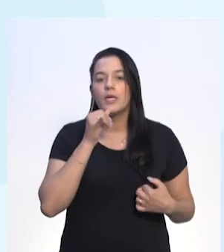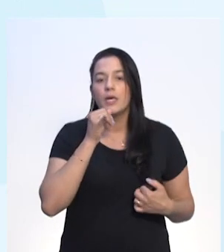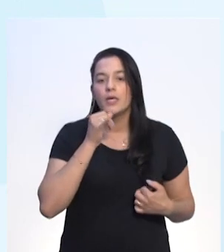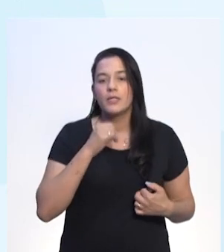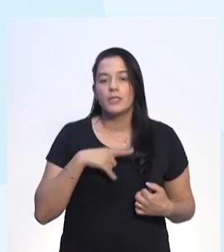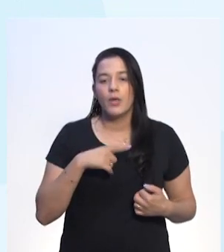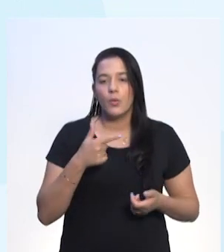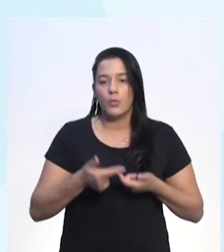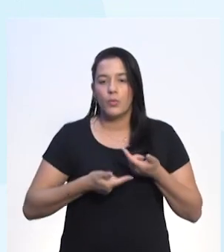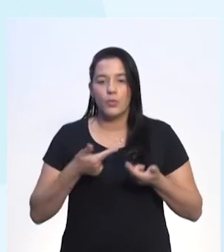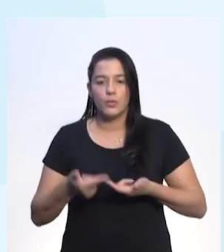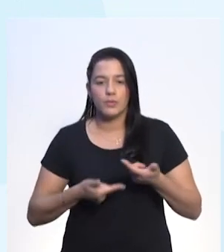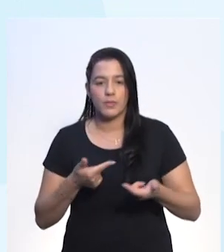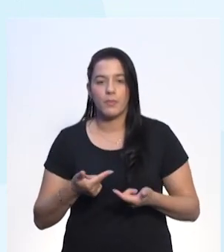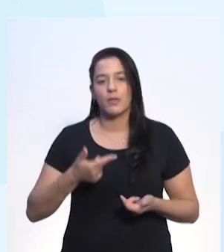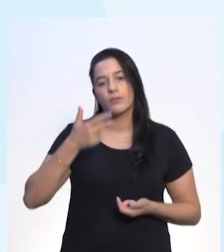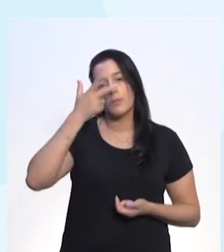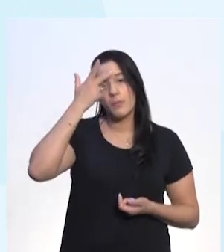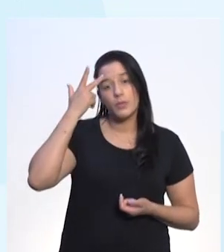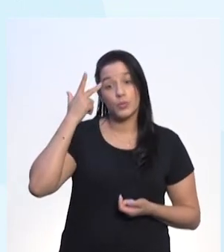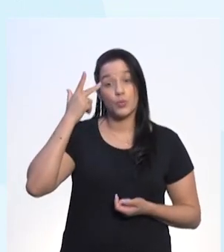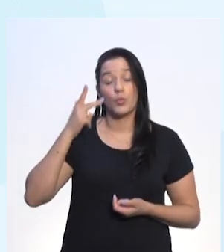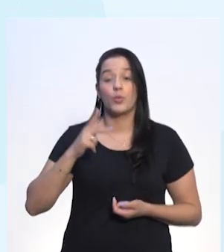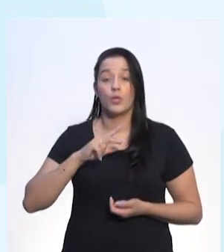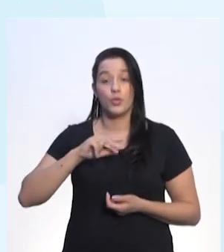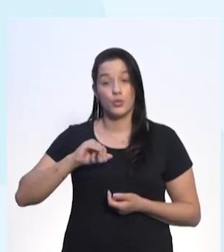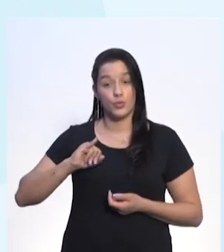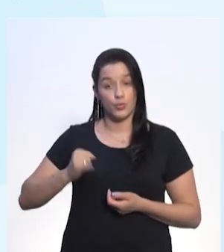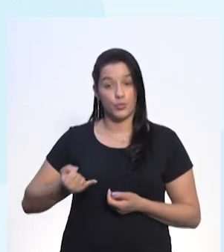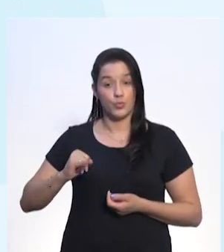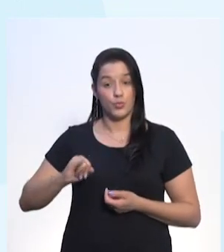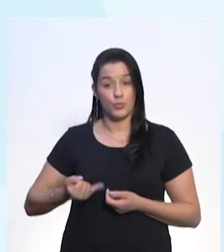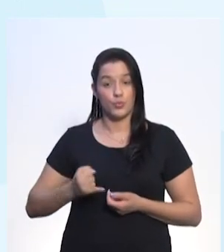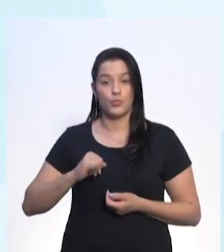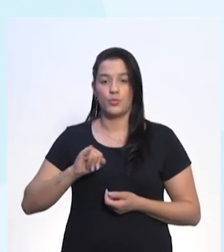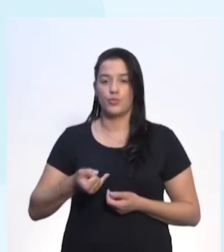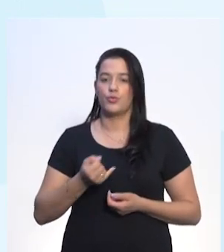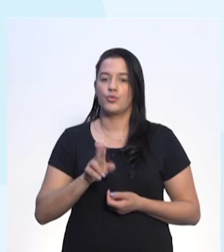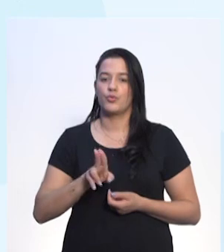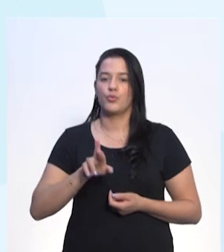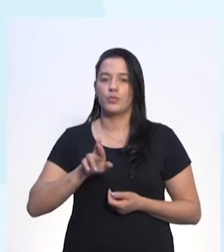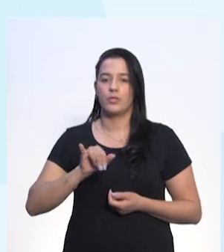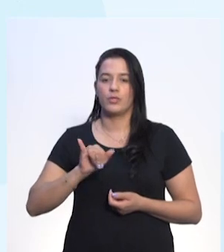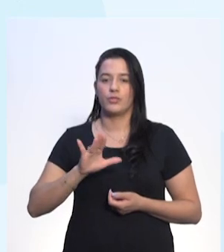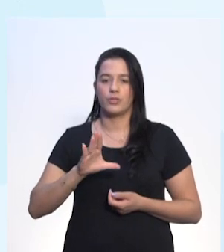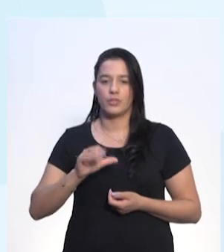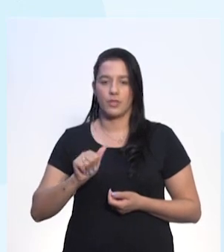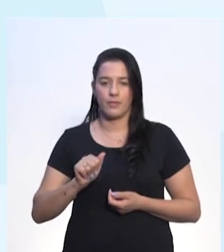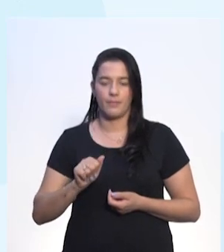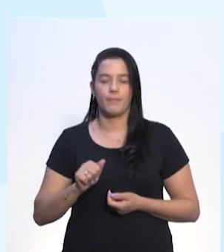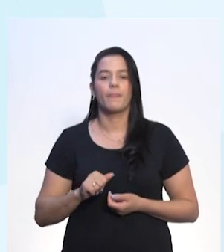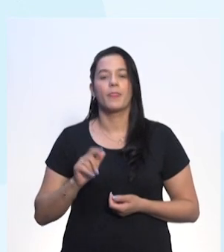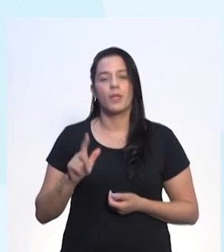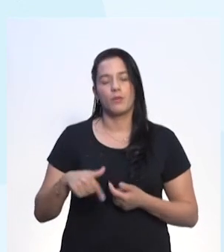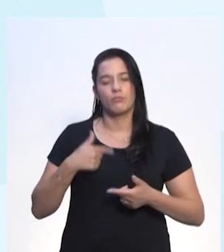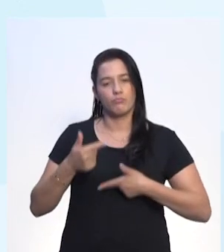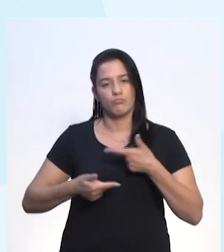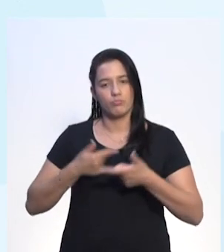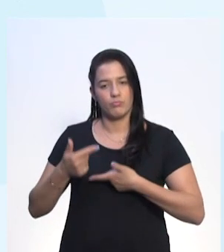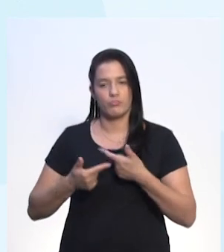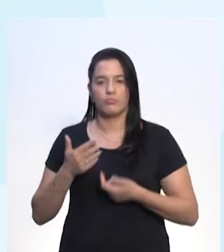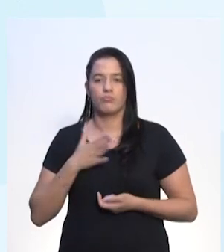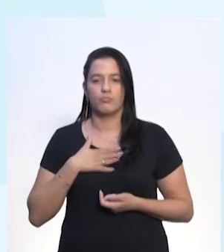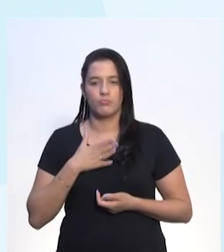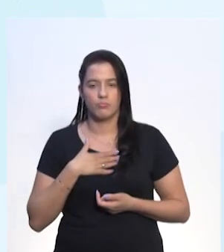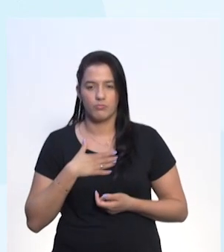trabalhasse como pessoa jurídica, né, eu sou autônoma, sei lá, eu sou web designer e eu trabalho por mim mesma. Quando eu vou